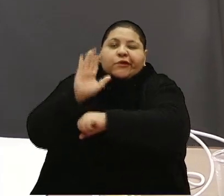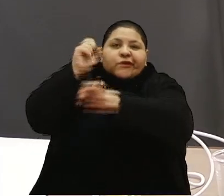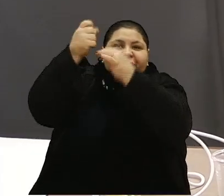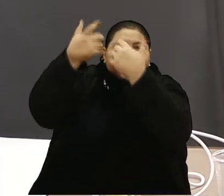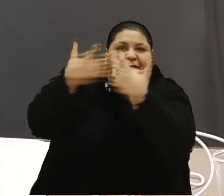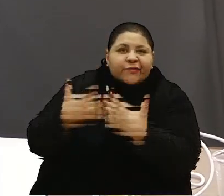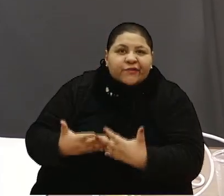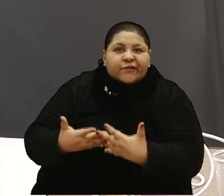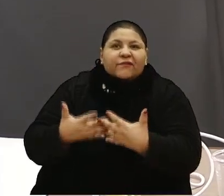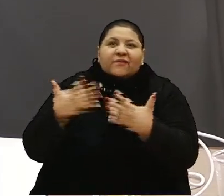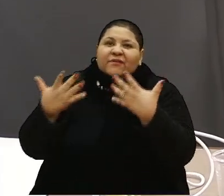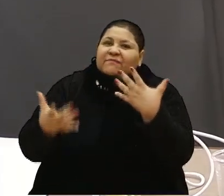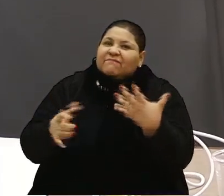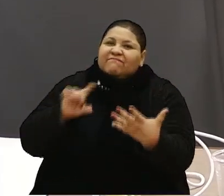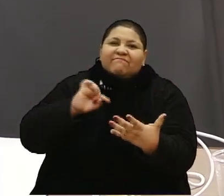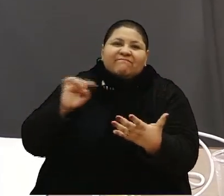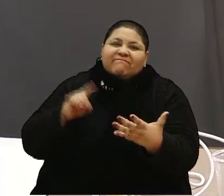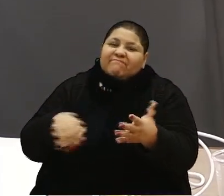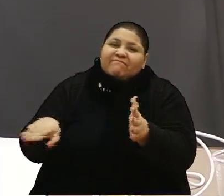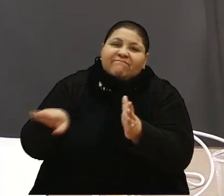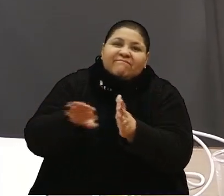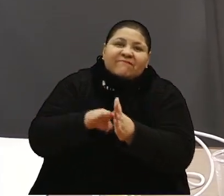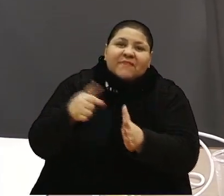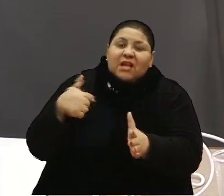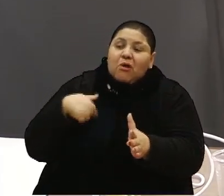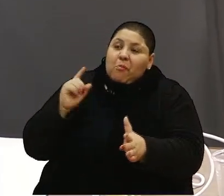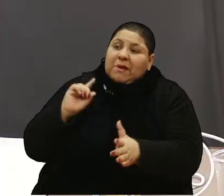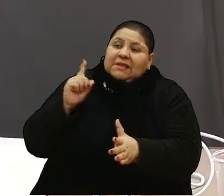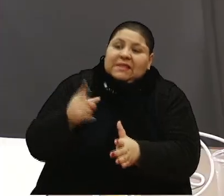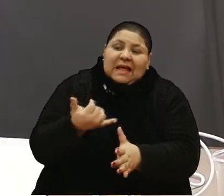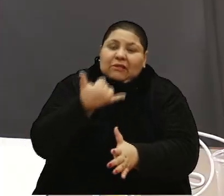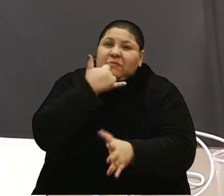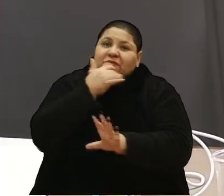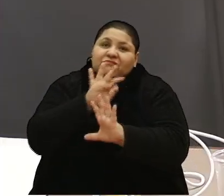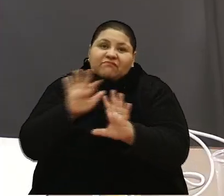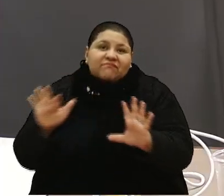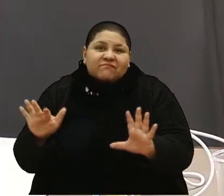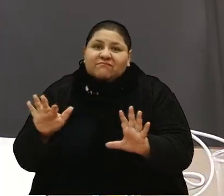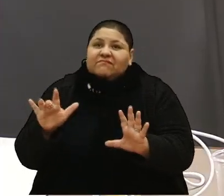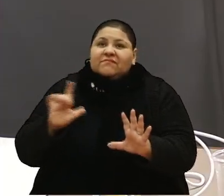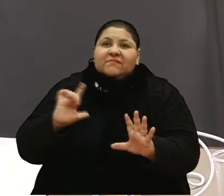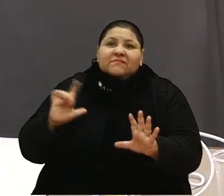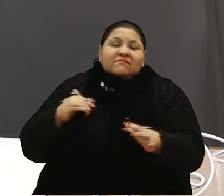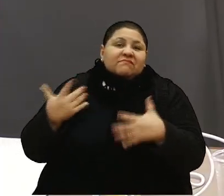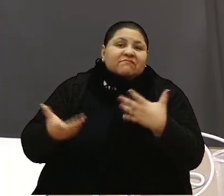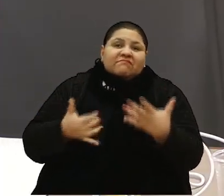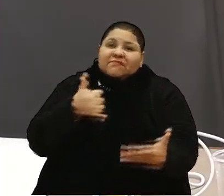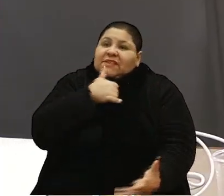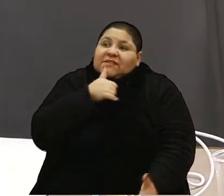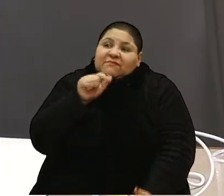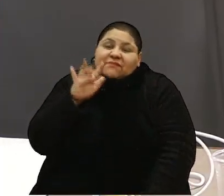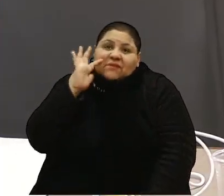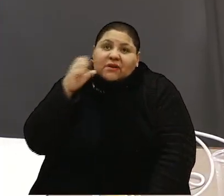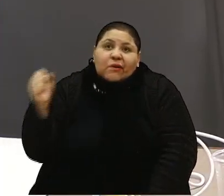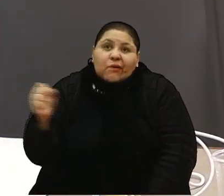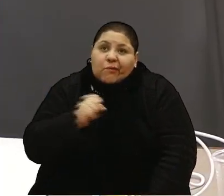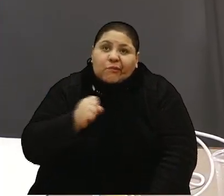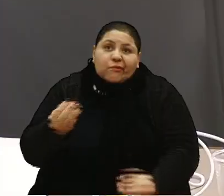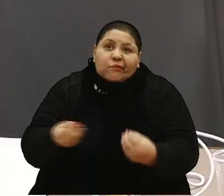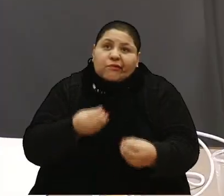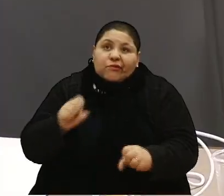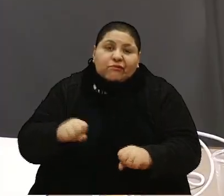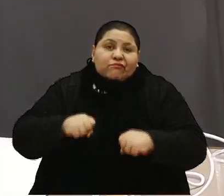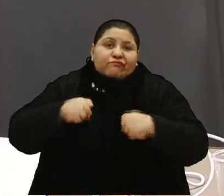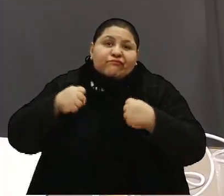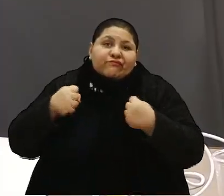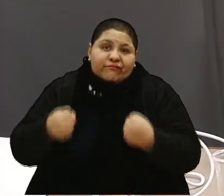dizer, veterano, não vim aqui, infelizmente eu sou mandado, me desculpa, é quem dá a batida, e infelizmente é isso aí. Podem colocar como legítima